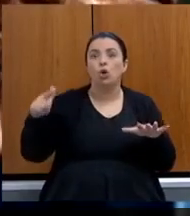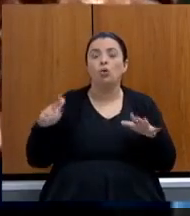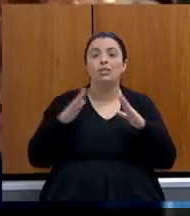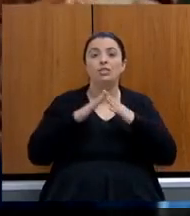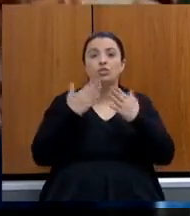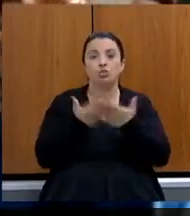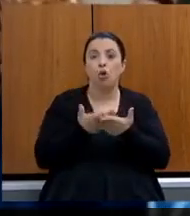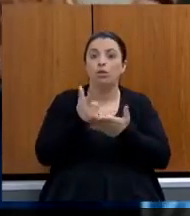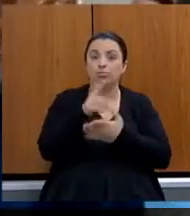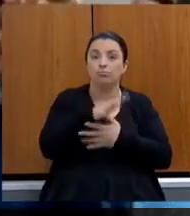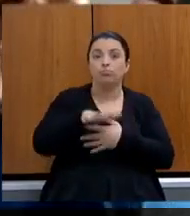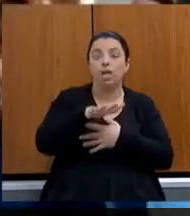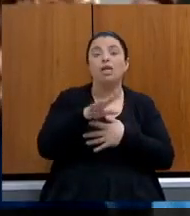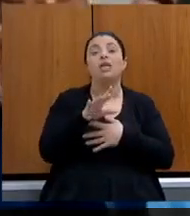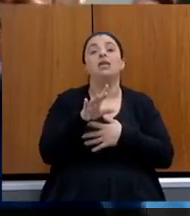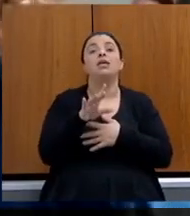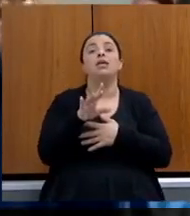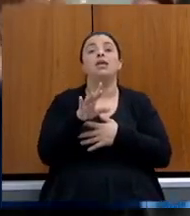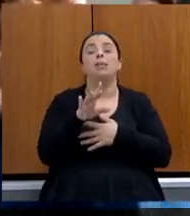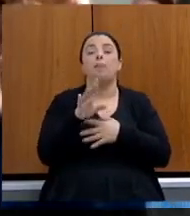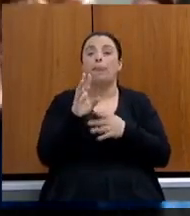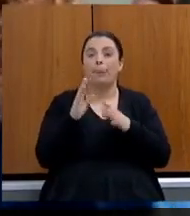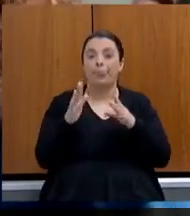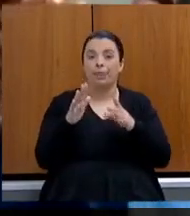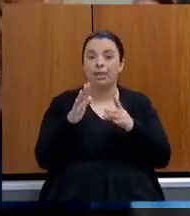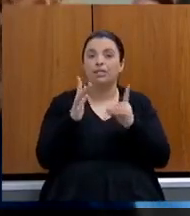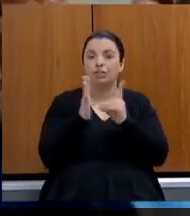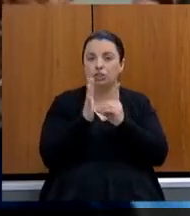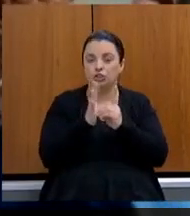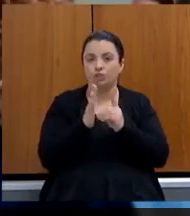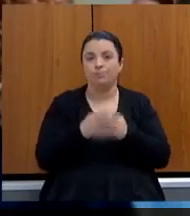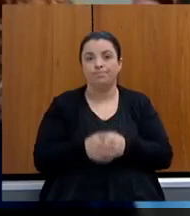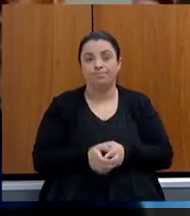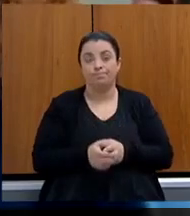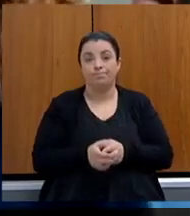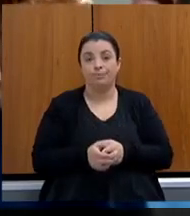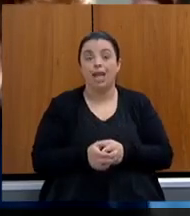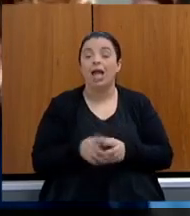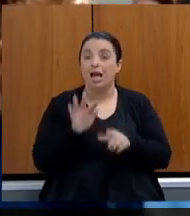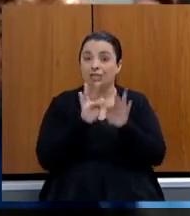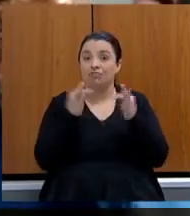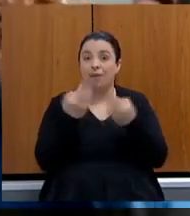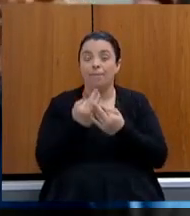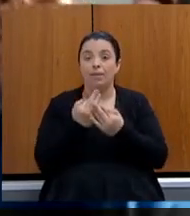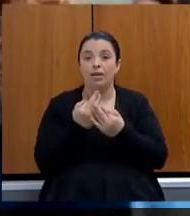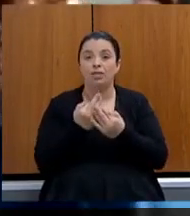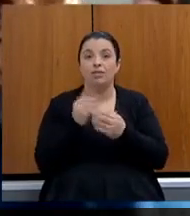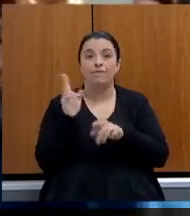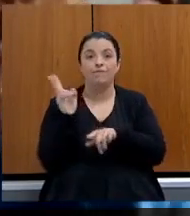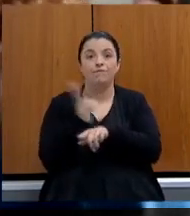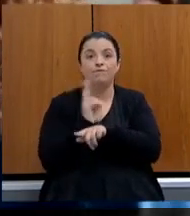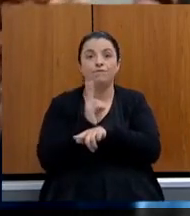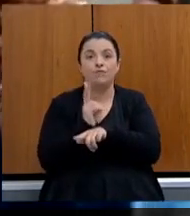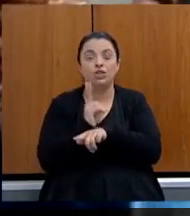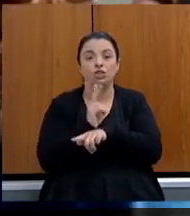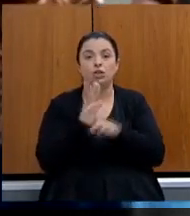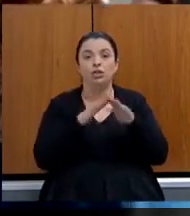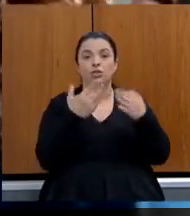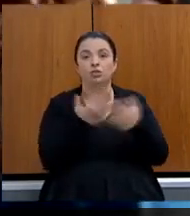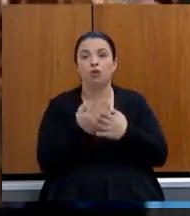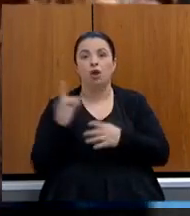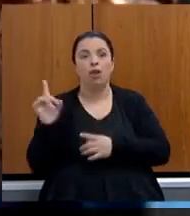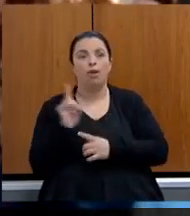indígena as famílias estão rezando na vigilância da escola com medo que se der é crime